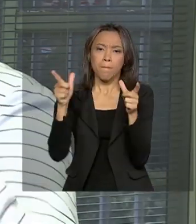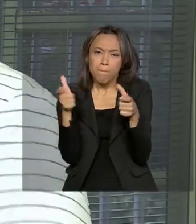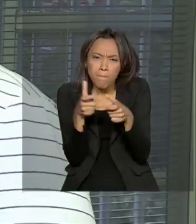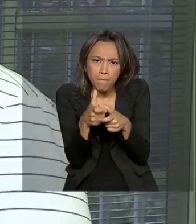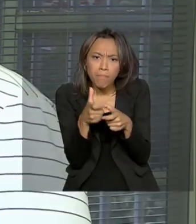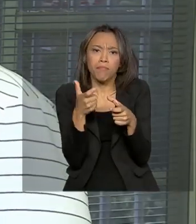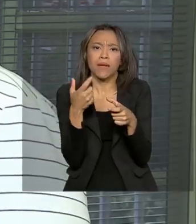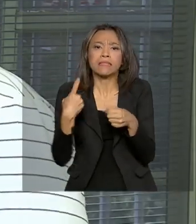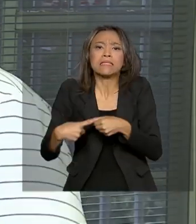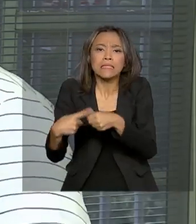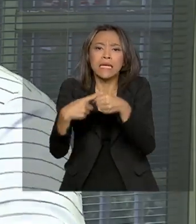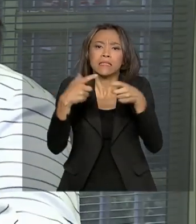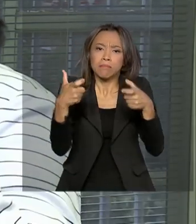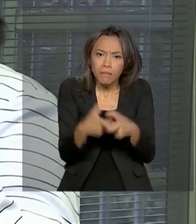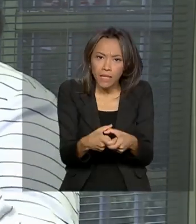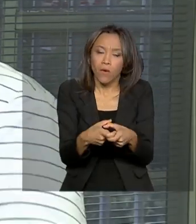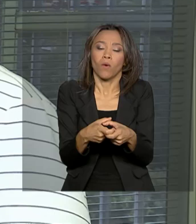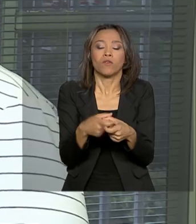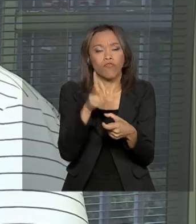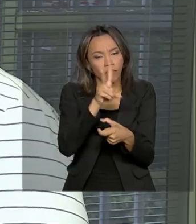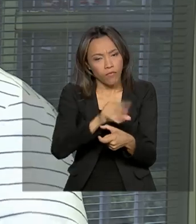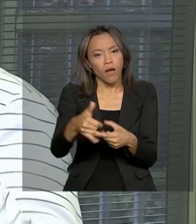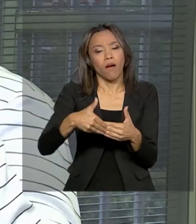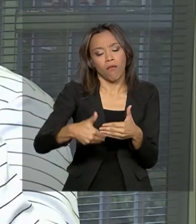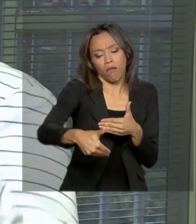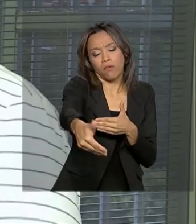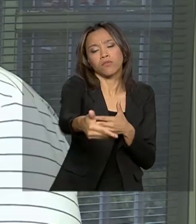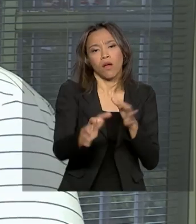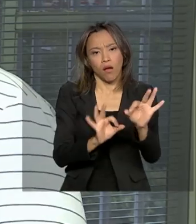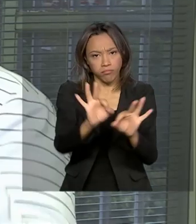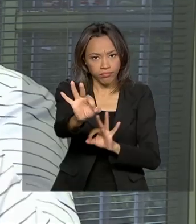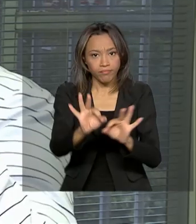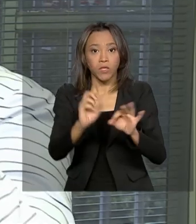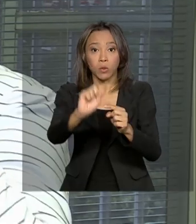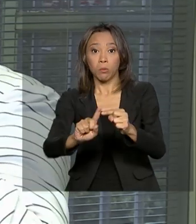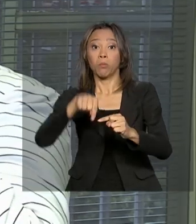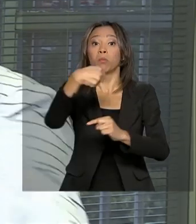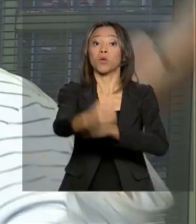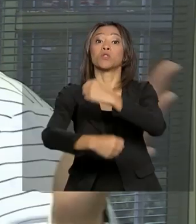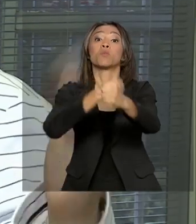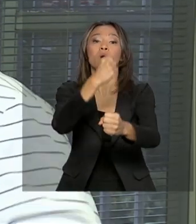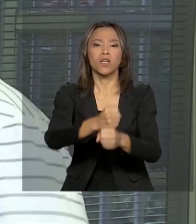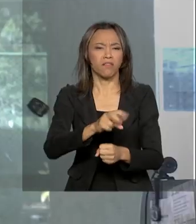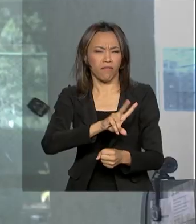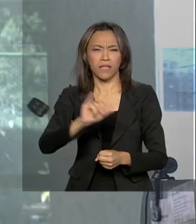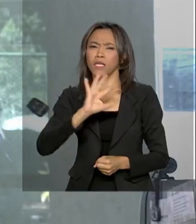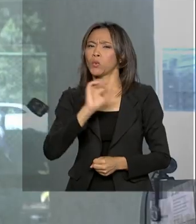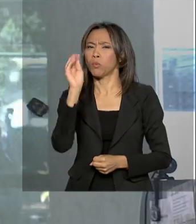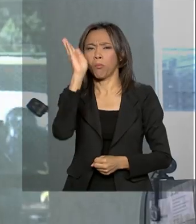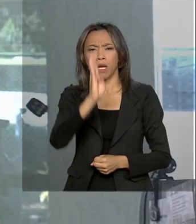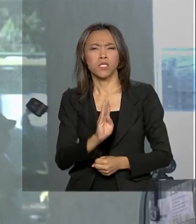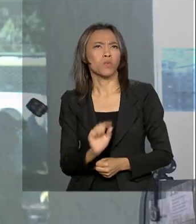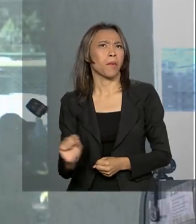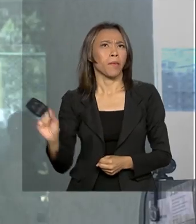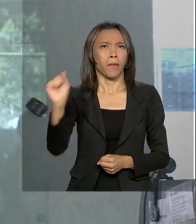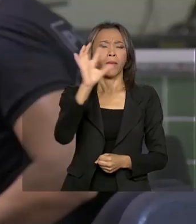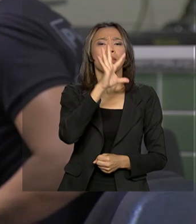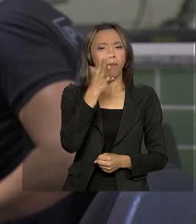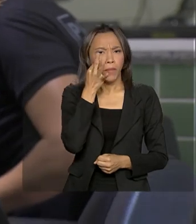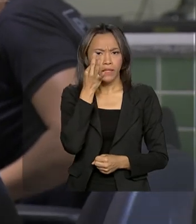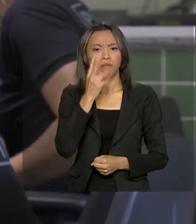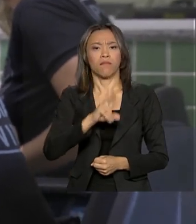Então, ela vai acontecer, já está acontecendo. No próximo ano, nós vamos construir casas no Brasil inteiro. A partir do ano que vem,